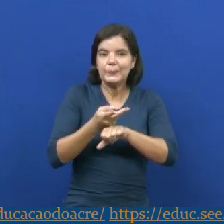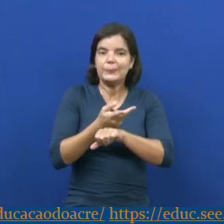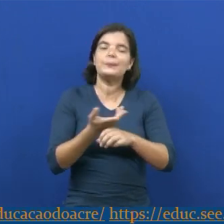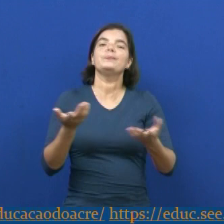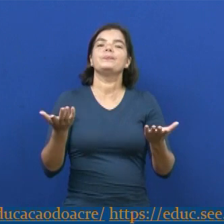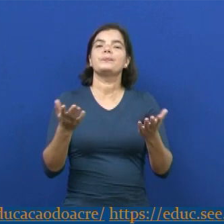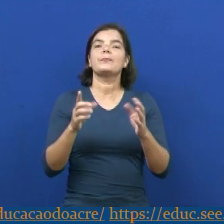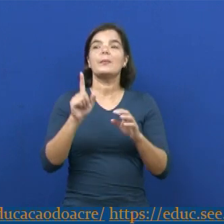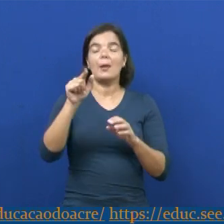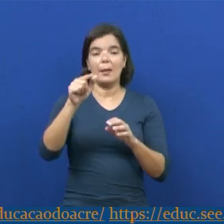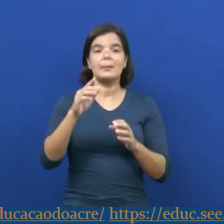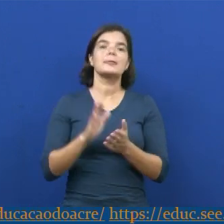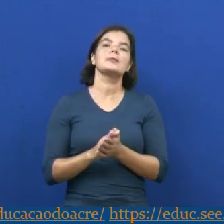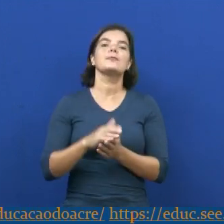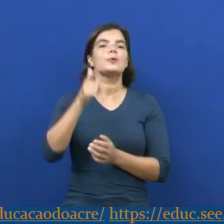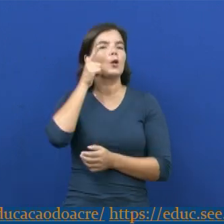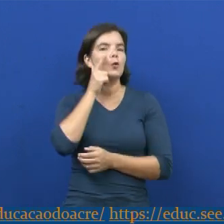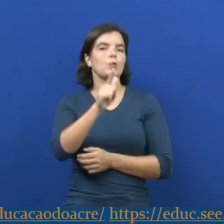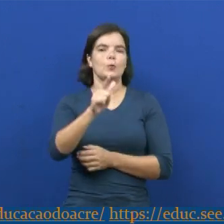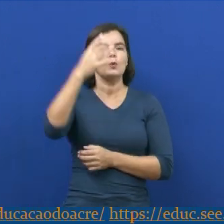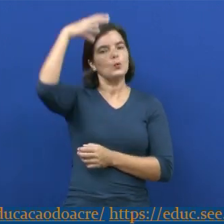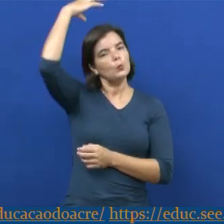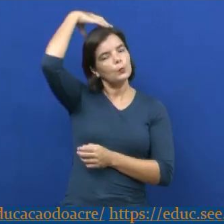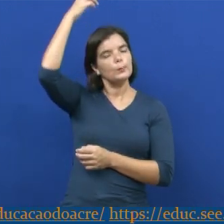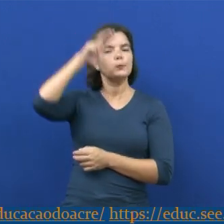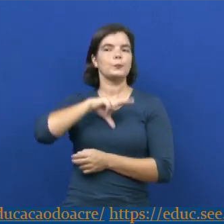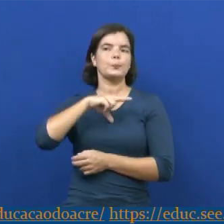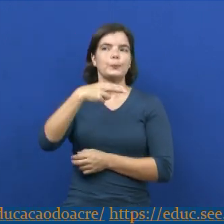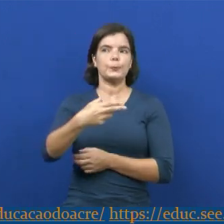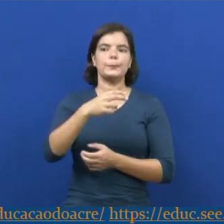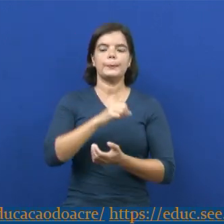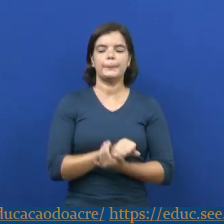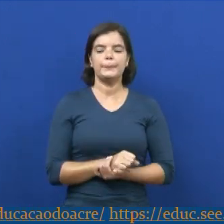tá? Essas foram as conquistas do Império Português.